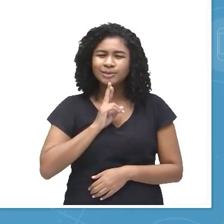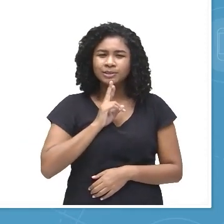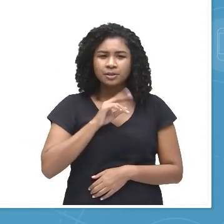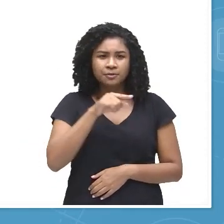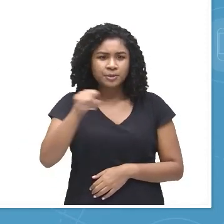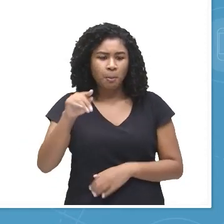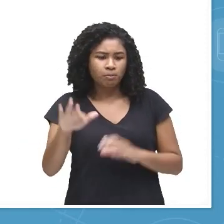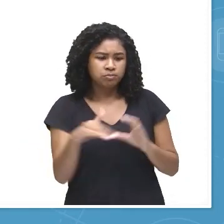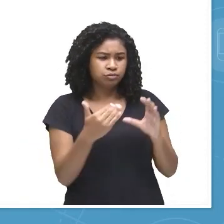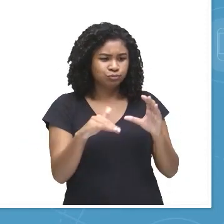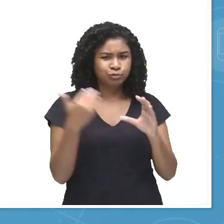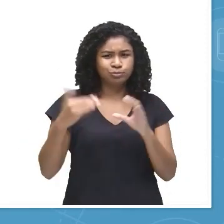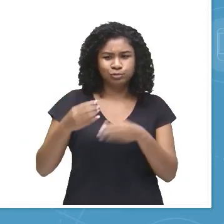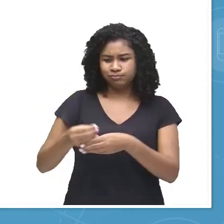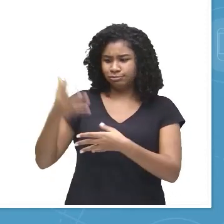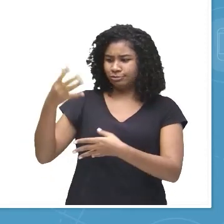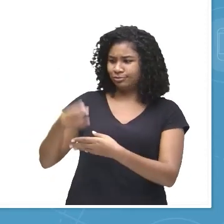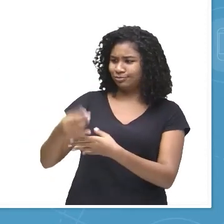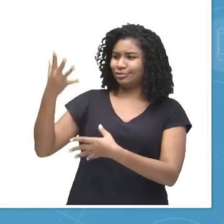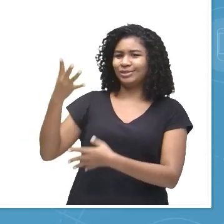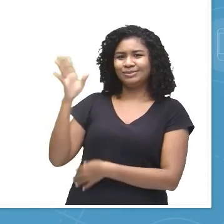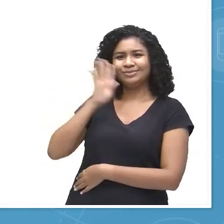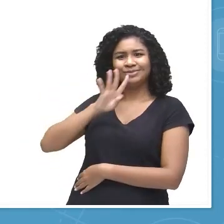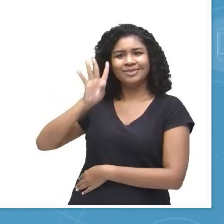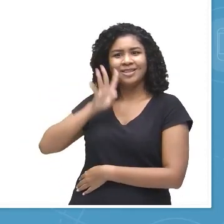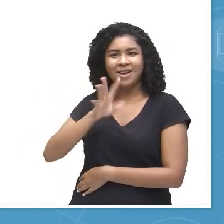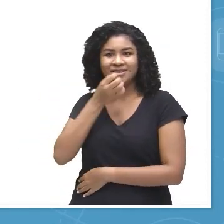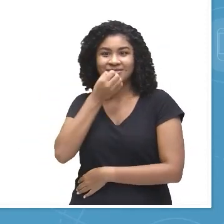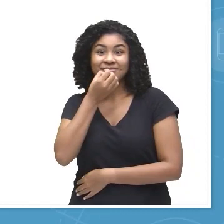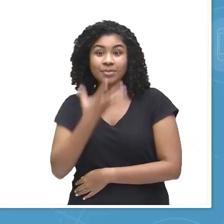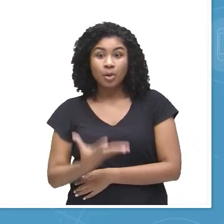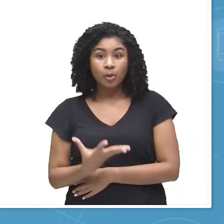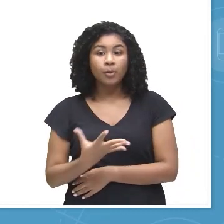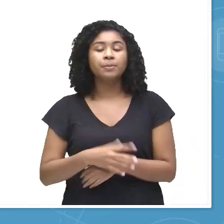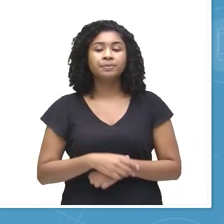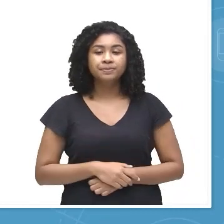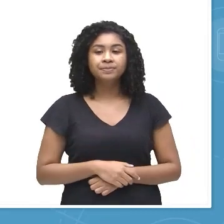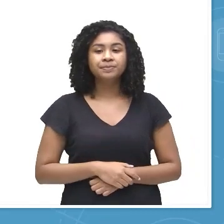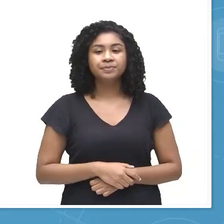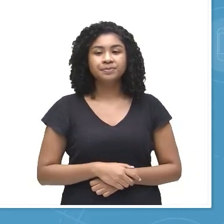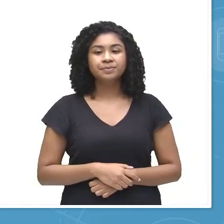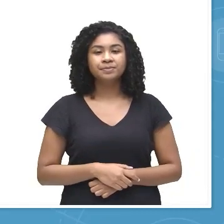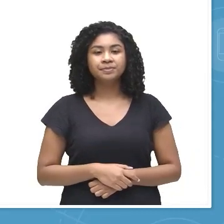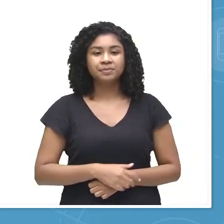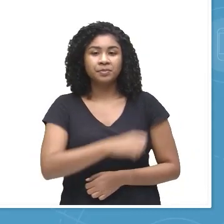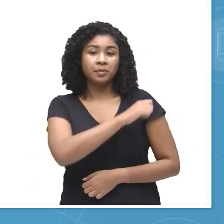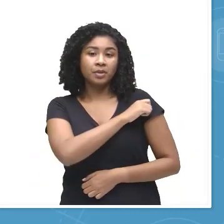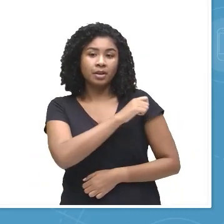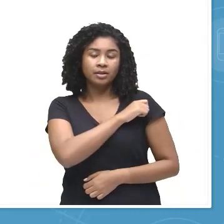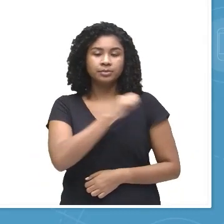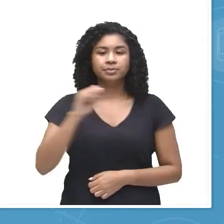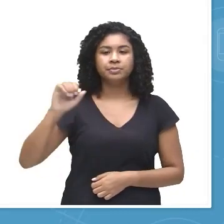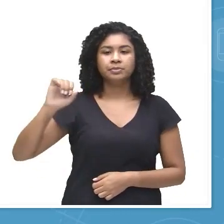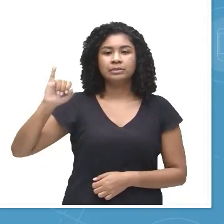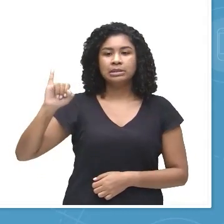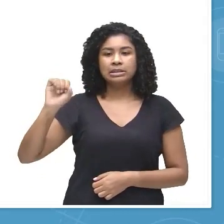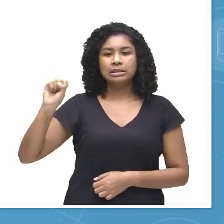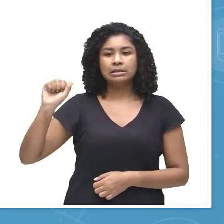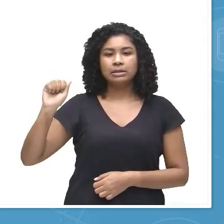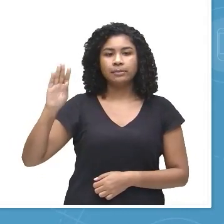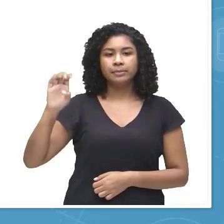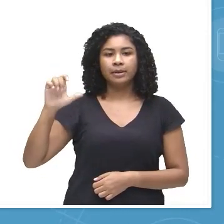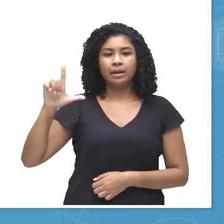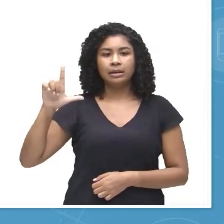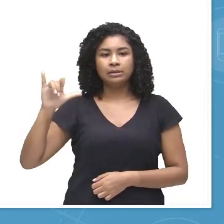as questões, né, as alternativas. Nós temos aqui a aluna Isabelle respondeu a letra D,